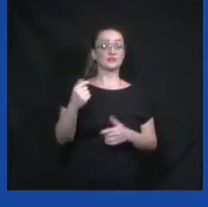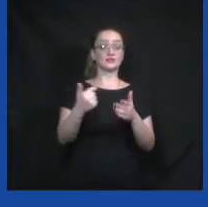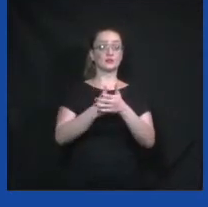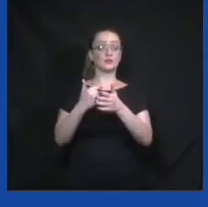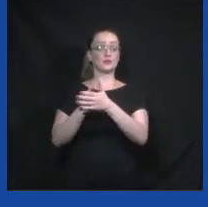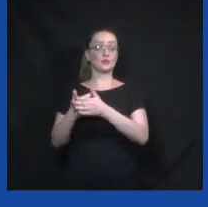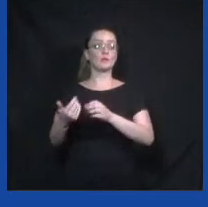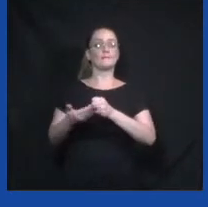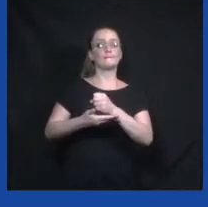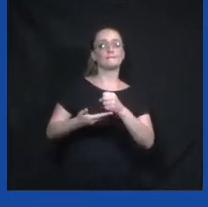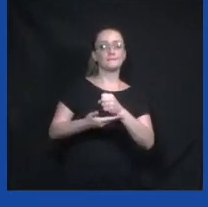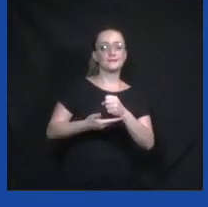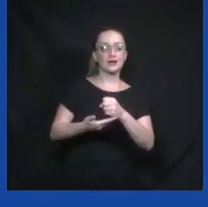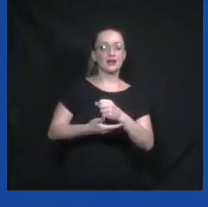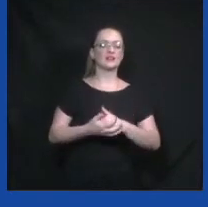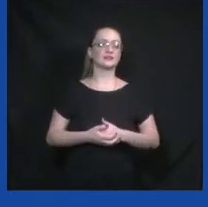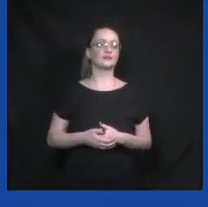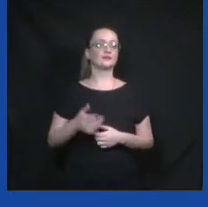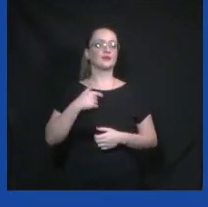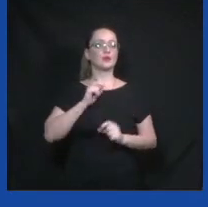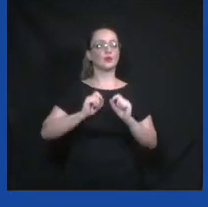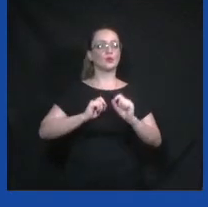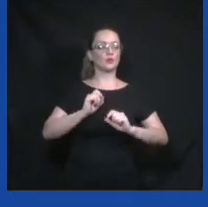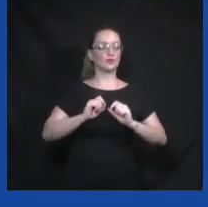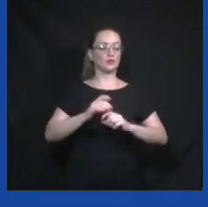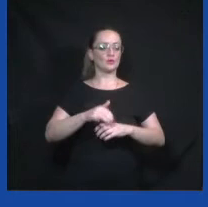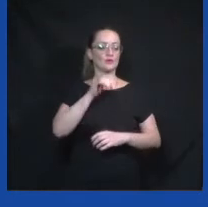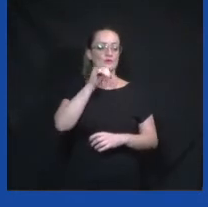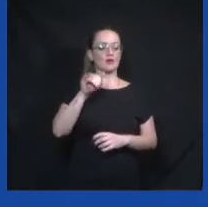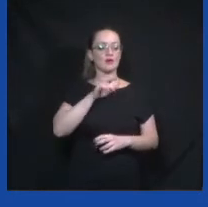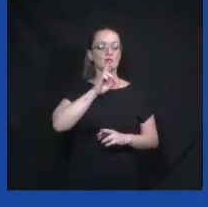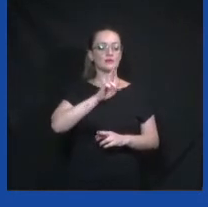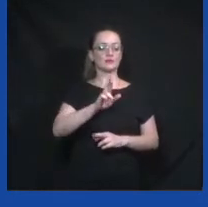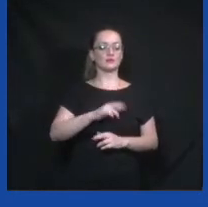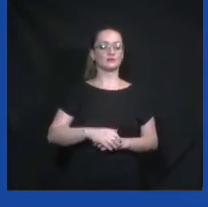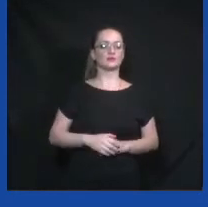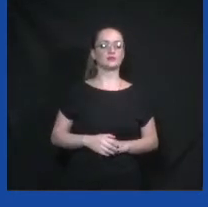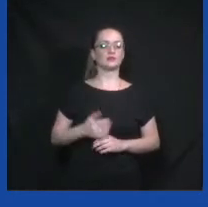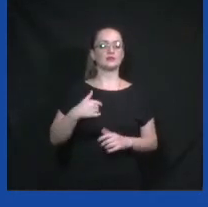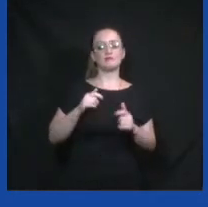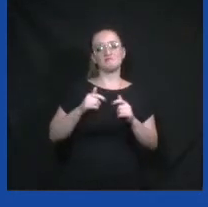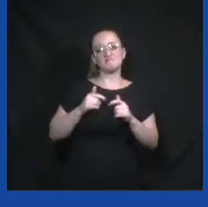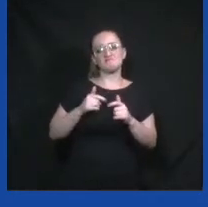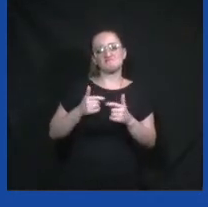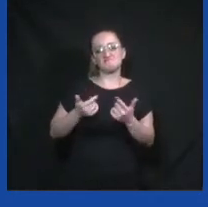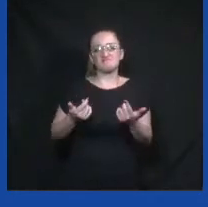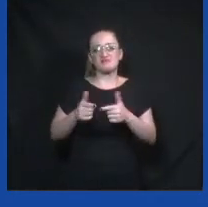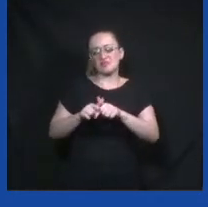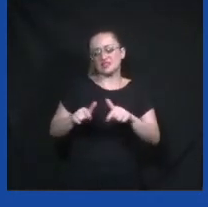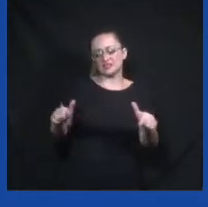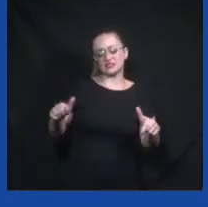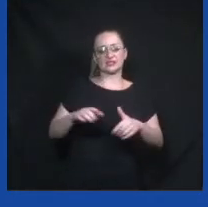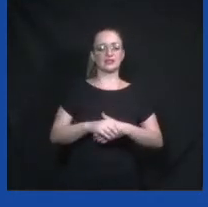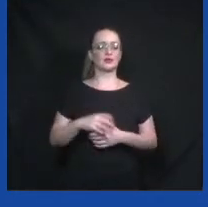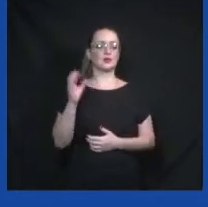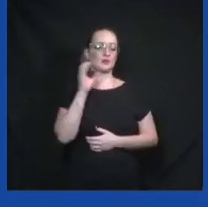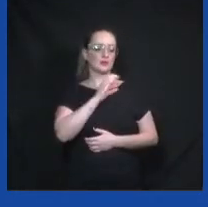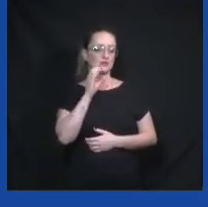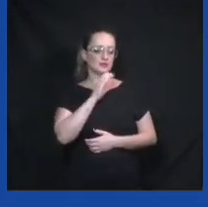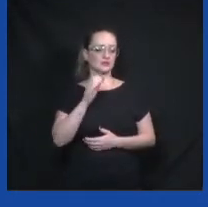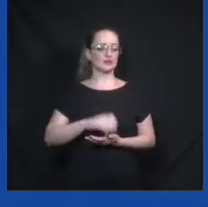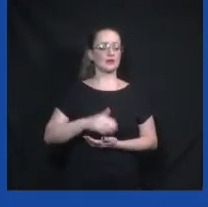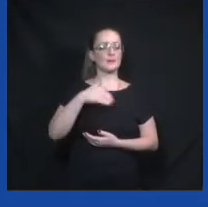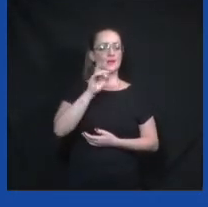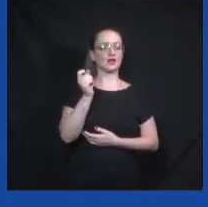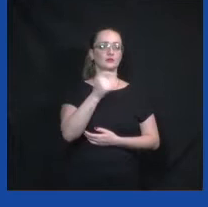básico o que é a Constituição, para que ela serve, eu ia, né, falar alguma resposta assim, meio vaga, naquela resposta tangencial, e mais do